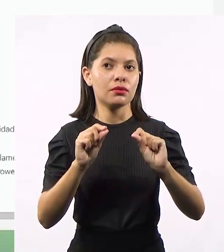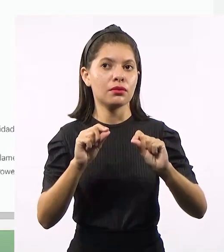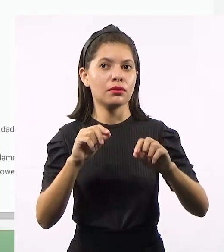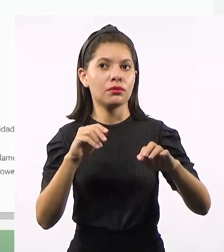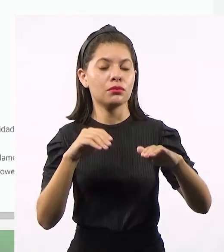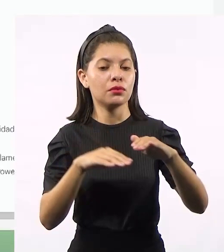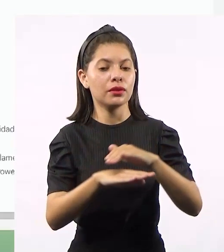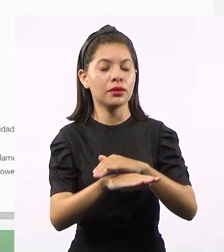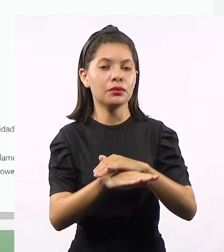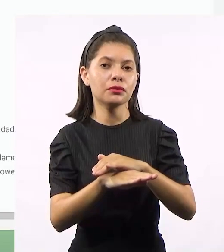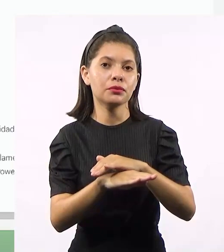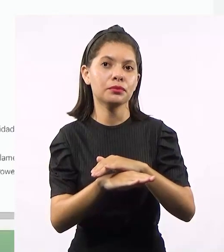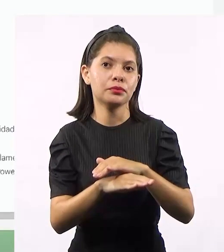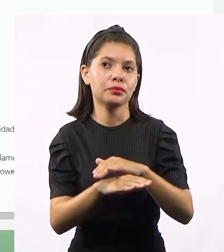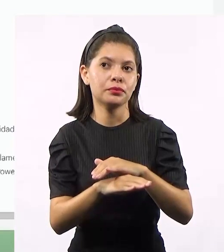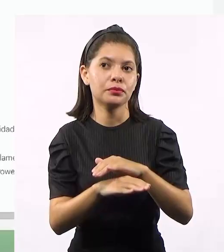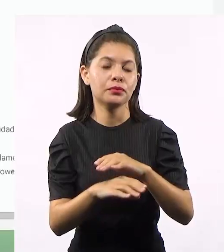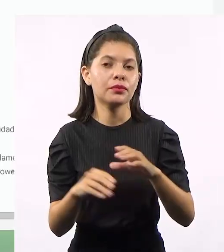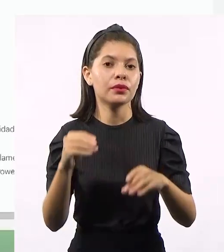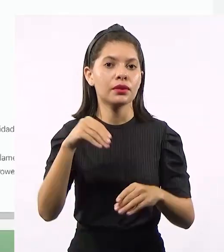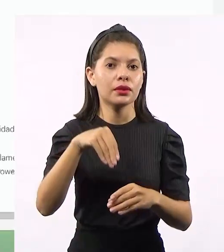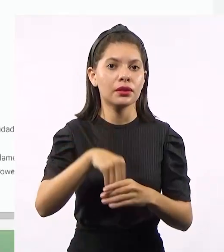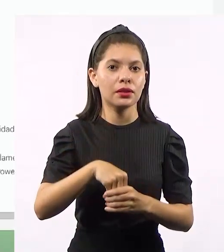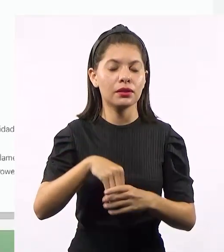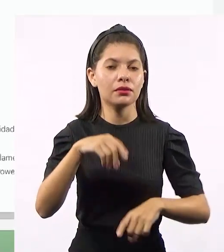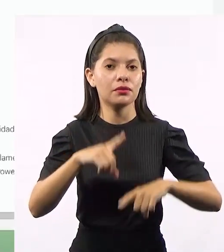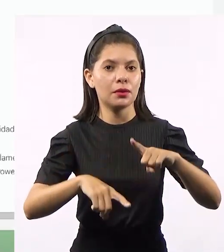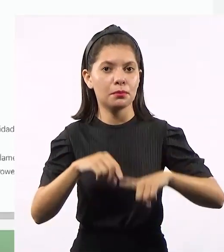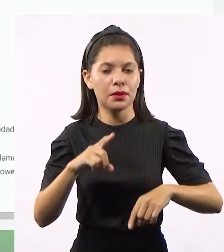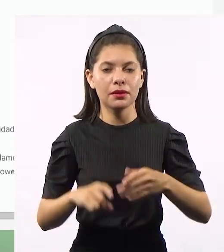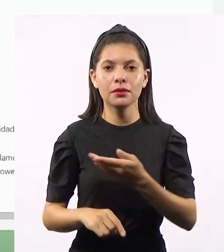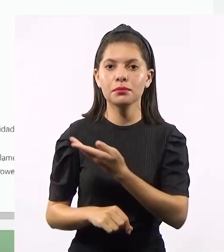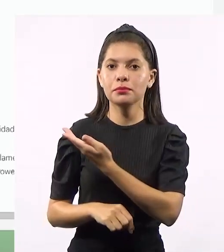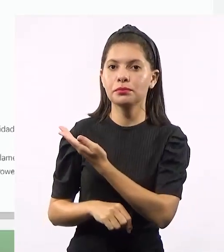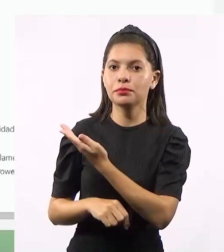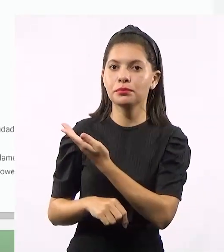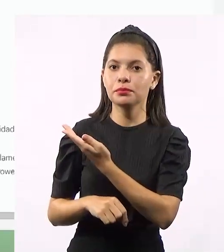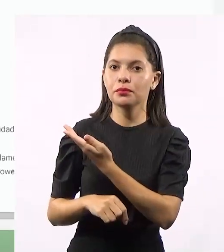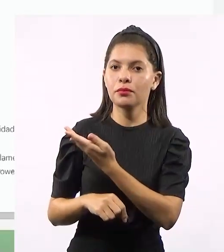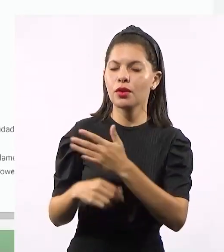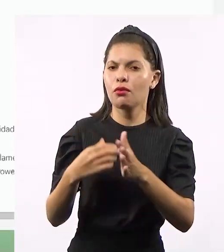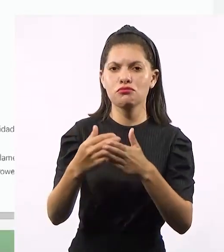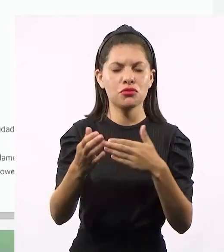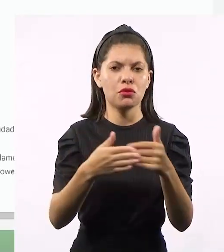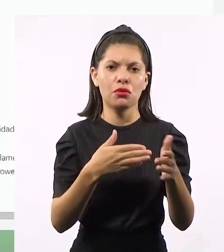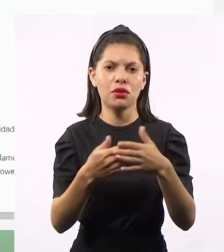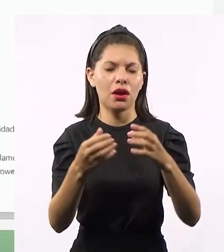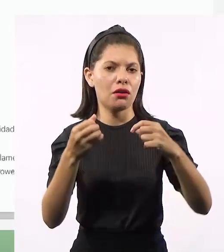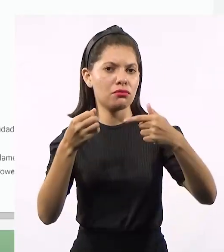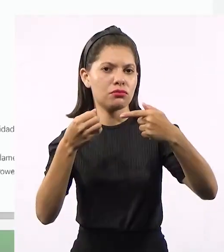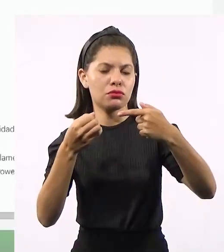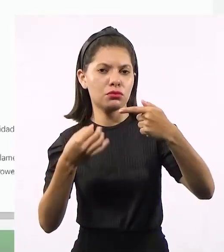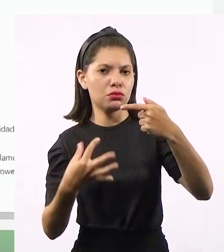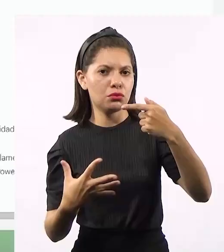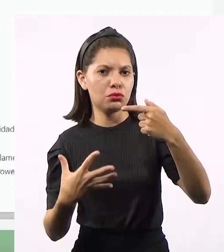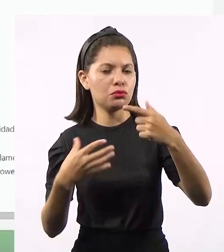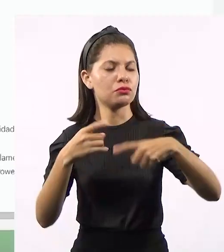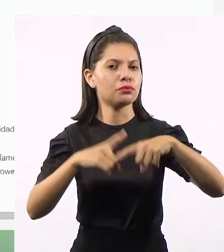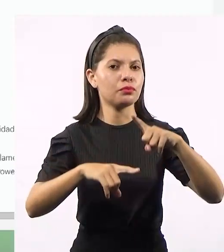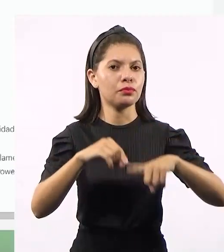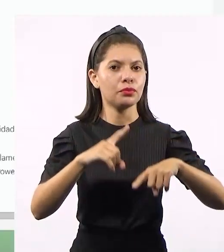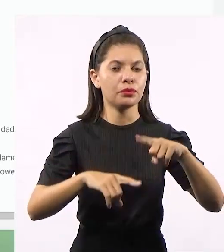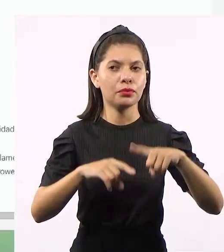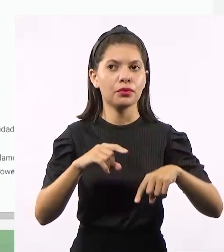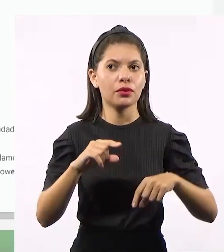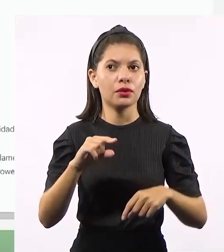Então, estando dentro da ferramenta Gmail ou qualquer outra ferramenta do Google, no canto superior direito eu tenho